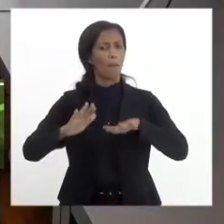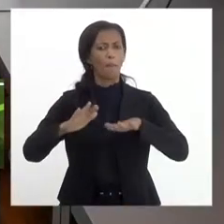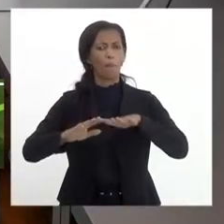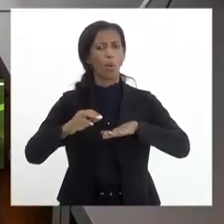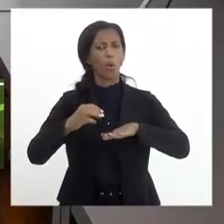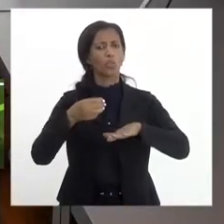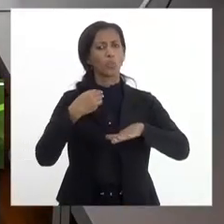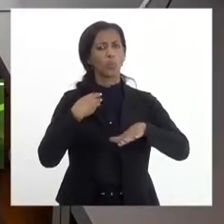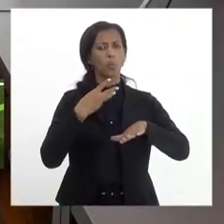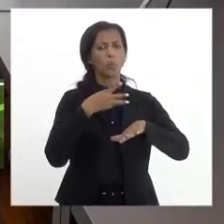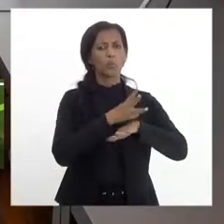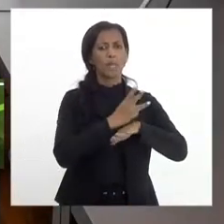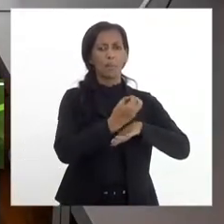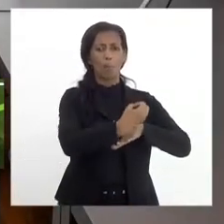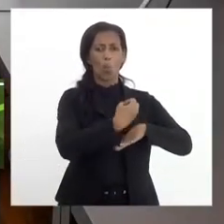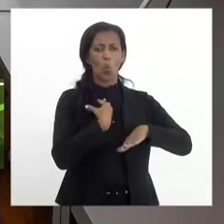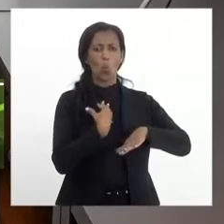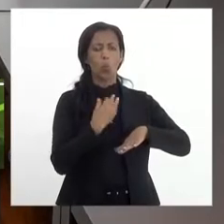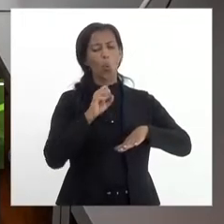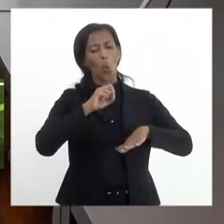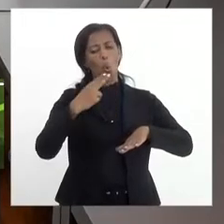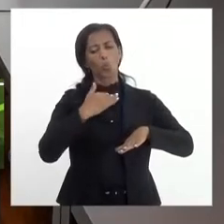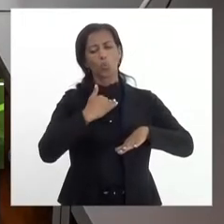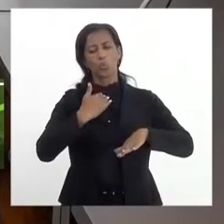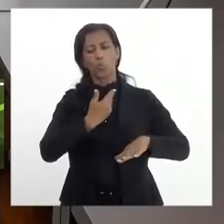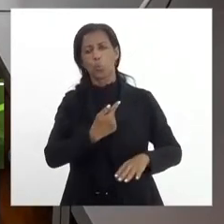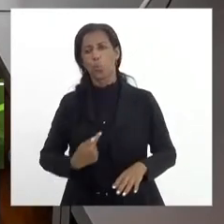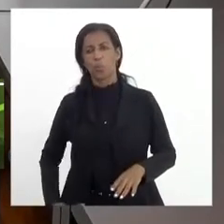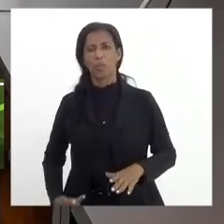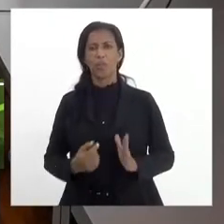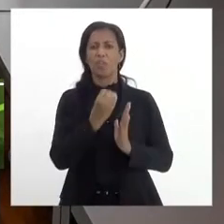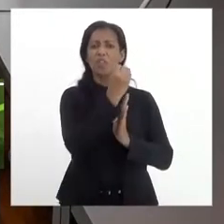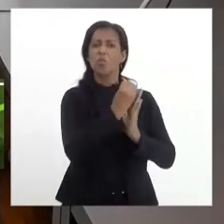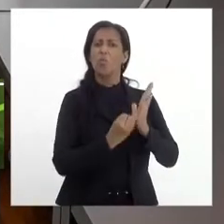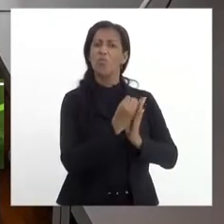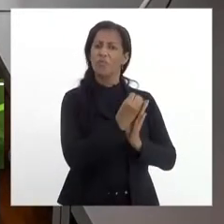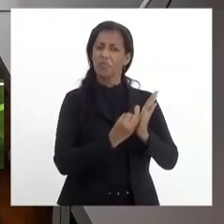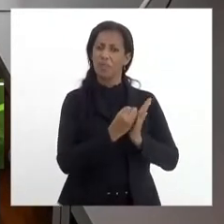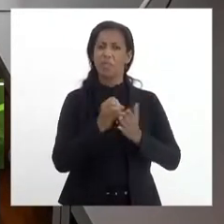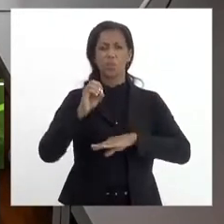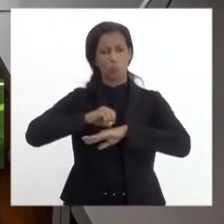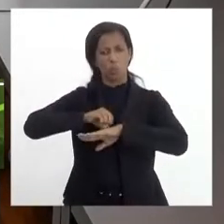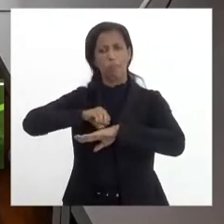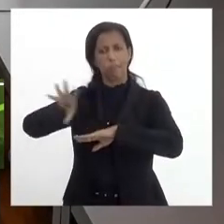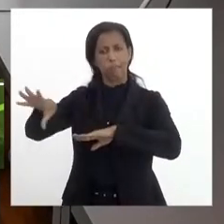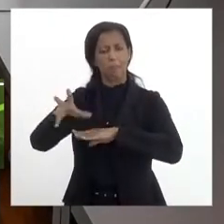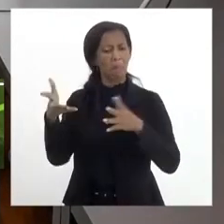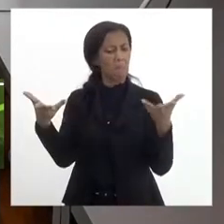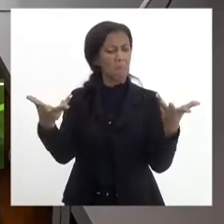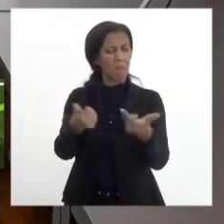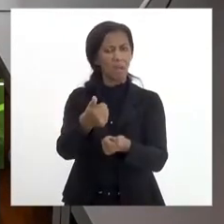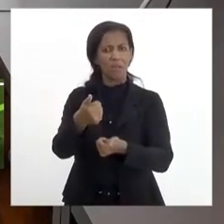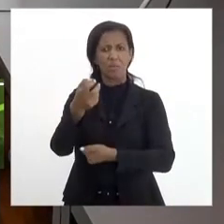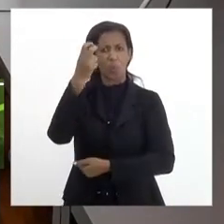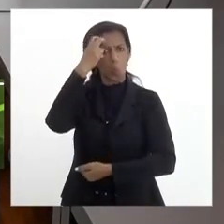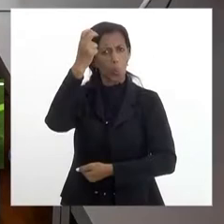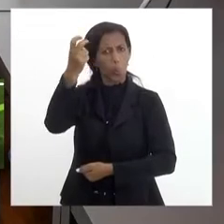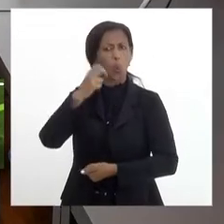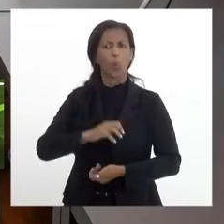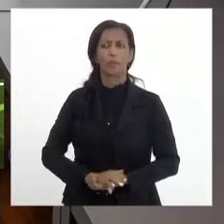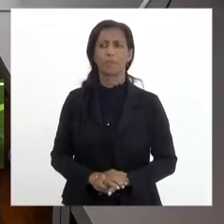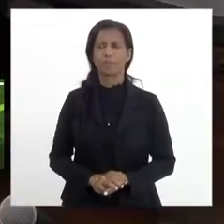meu zap, só para eu poder trabalhar isso na Casa Civil. Não, vou fazer um ofíciozinho escrito. Deputado Luiz Paulo, excelente, e vai além, porque assim, tem